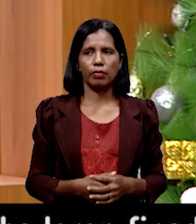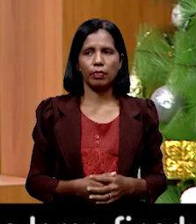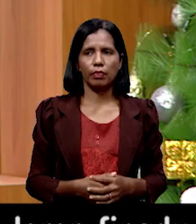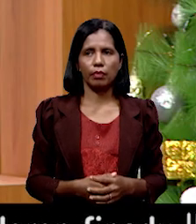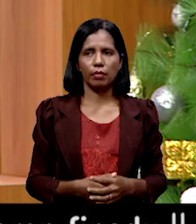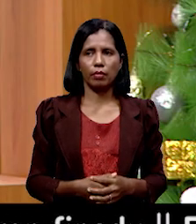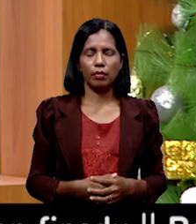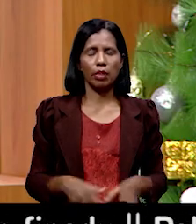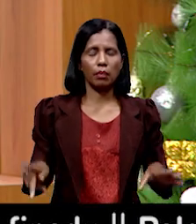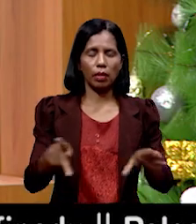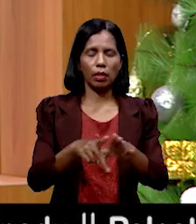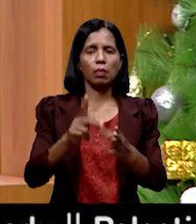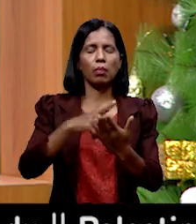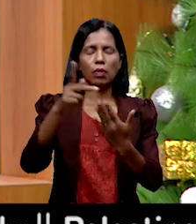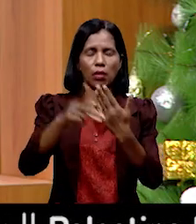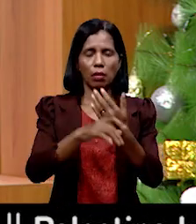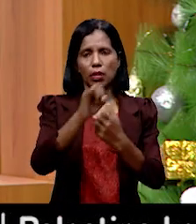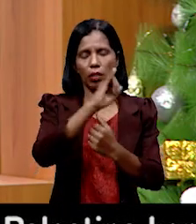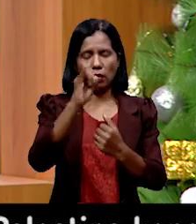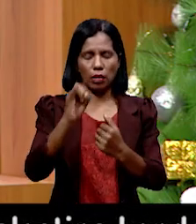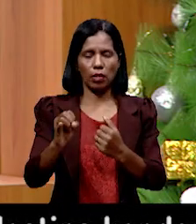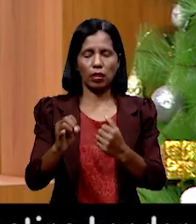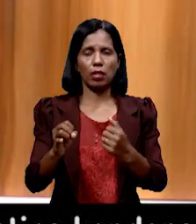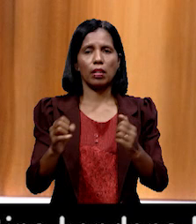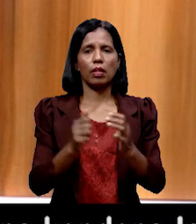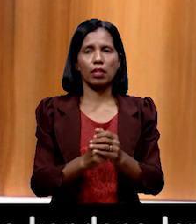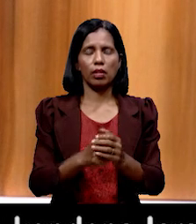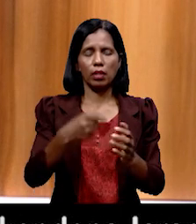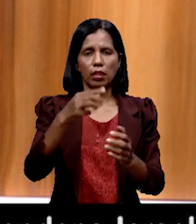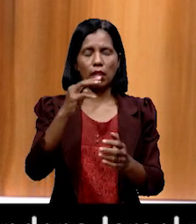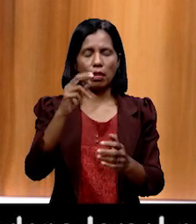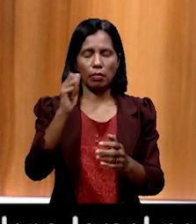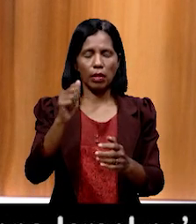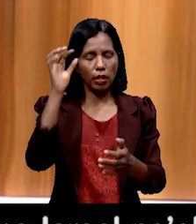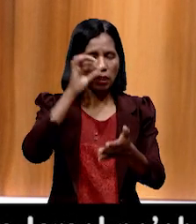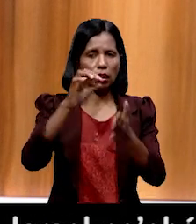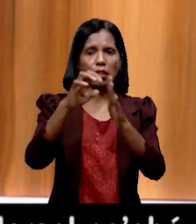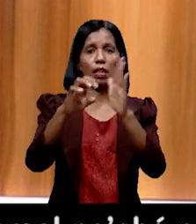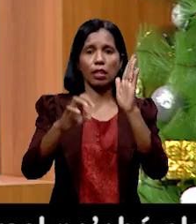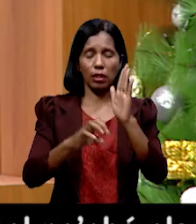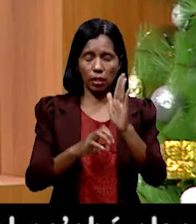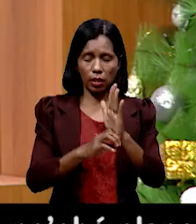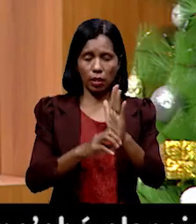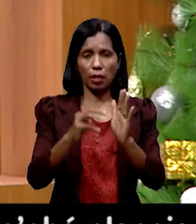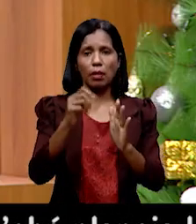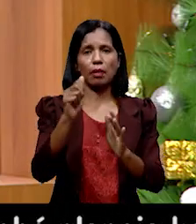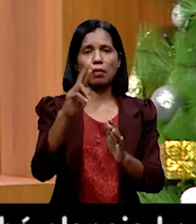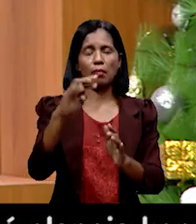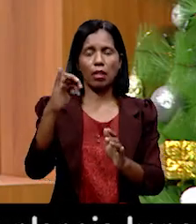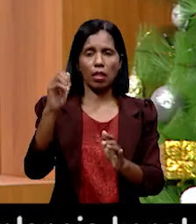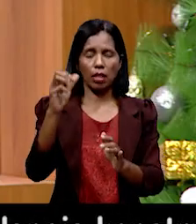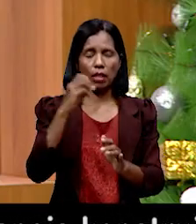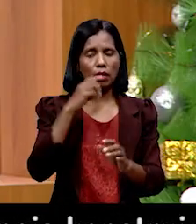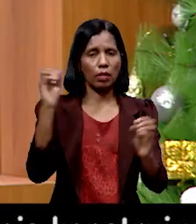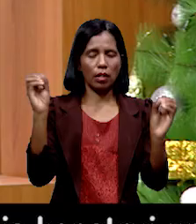Durante participar do programa Grande Intervista e Estúdio 2 de GMN Beboradili, Secretário de Estado Teras Proprietários, Mário Ximénis, Háquifordag,